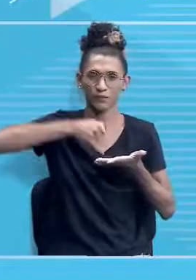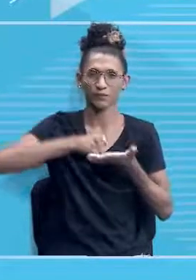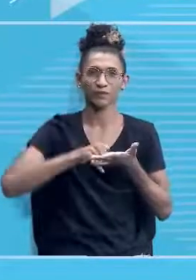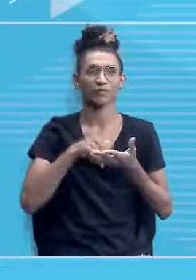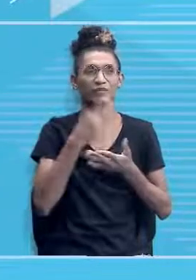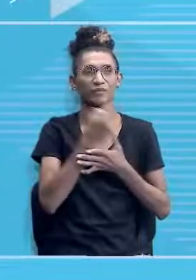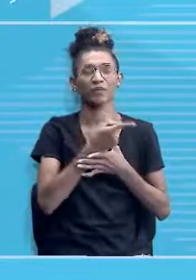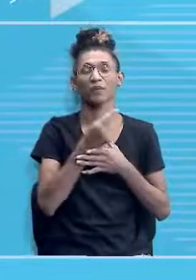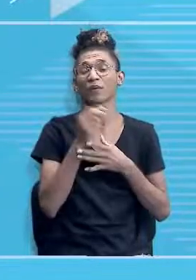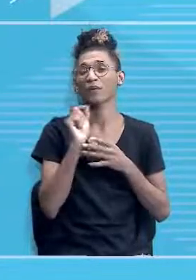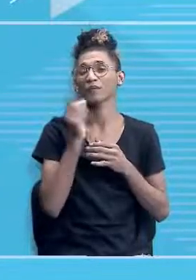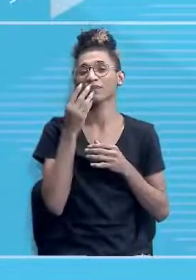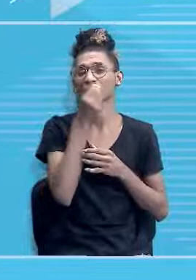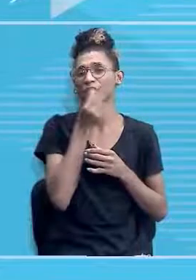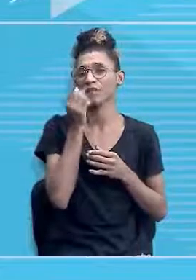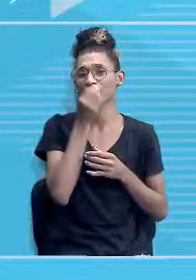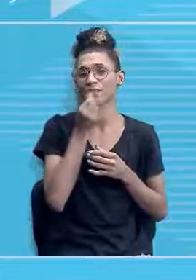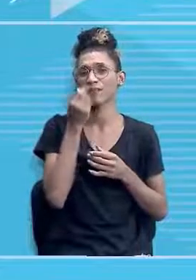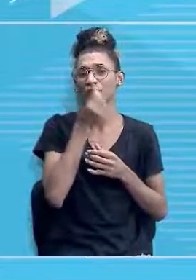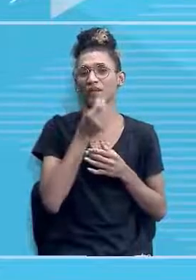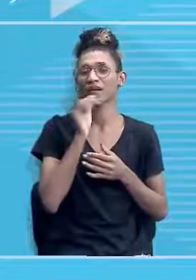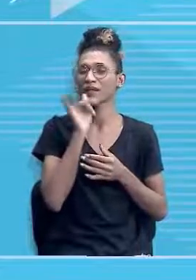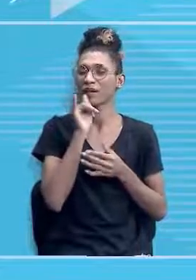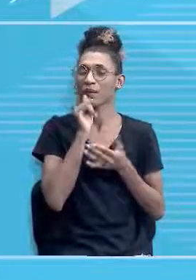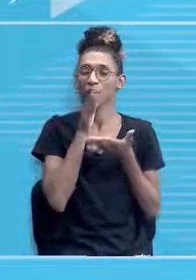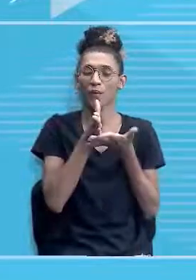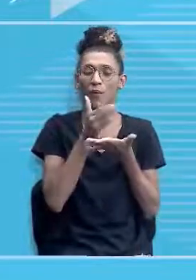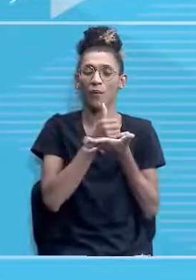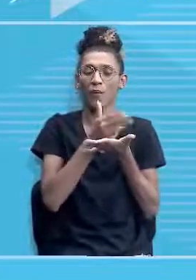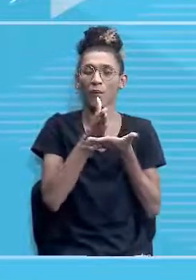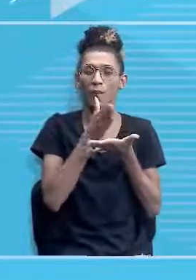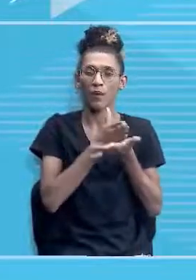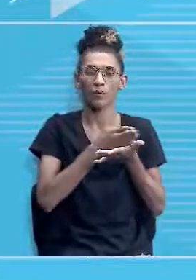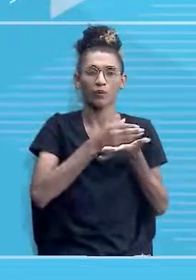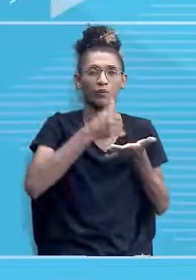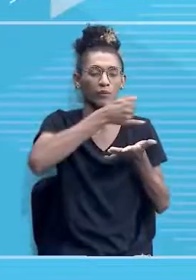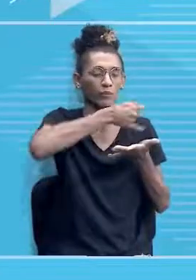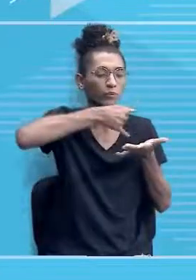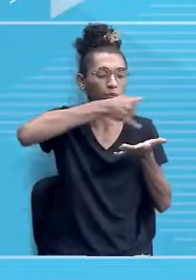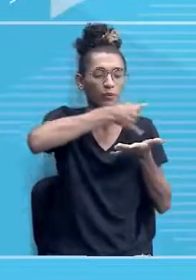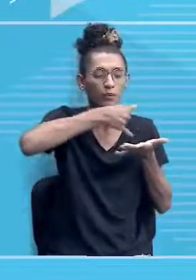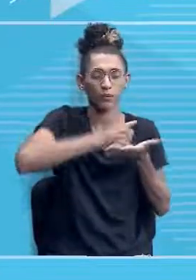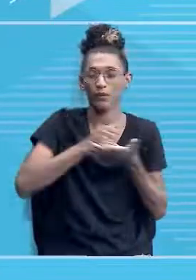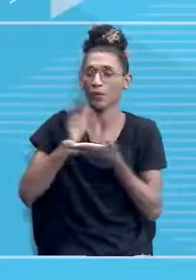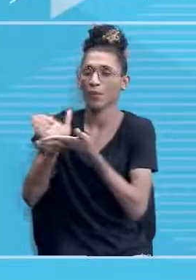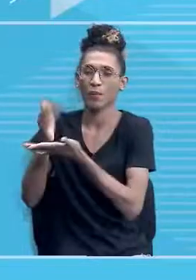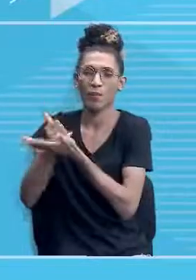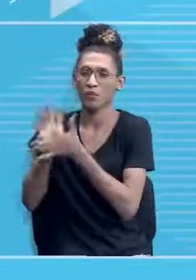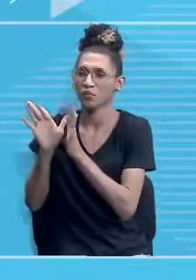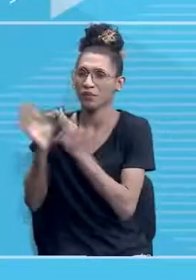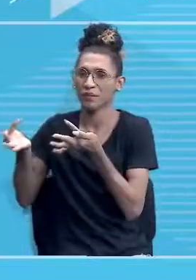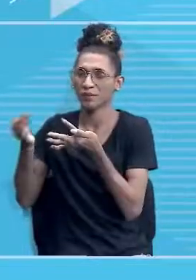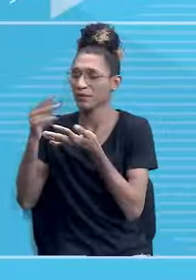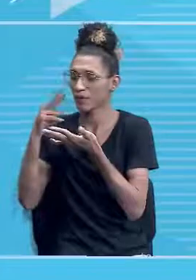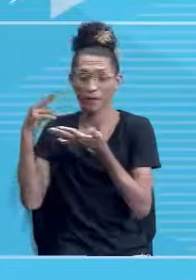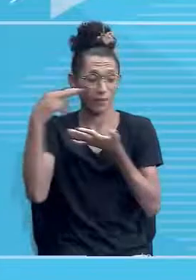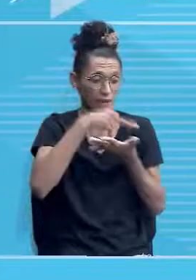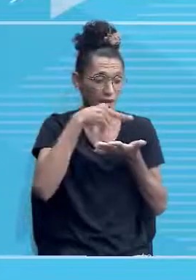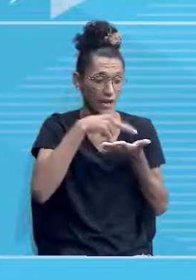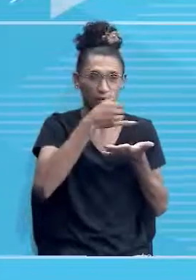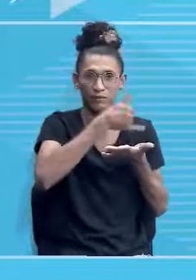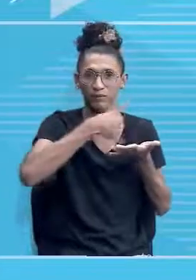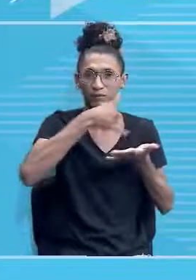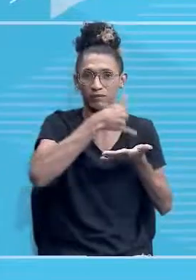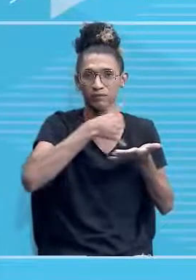aguçar o nosso Paladar se você colocar um bolo confeitado e um bolo sem ser completado o teu olho vai direto para o bolo confeitado para verdade chama